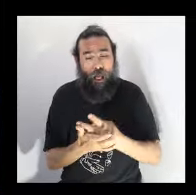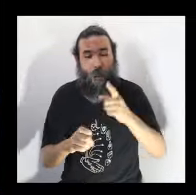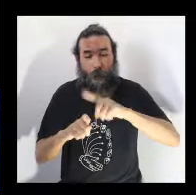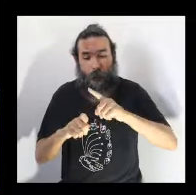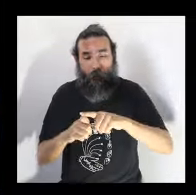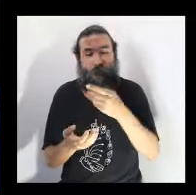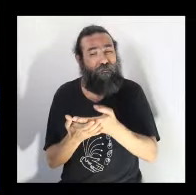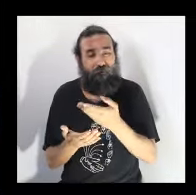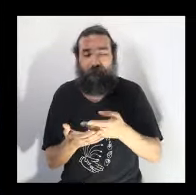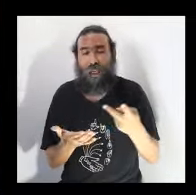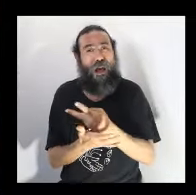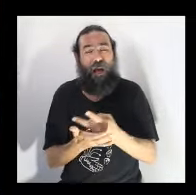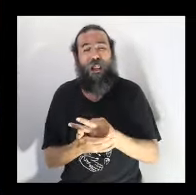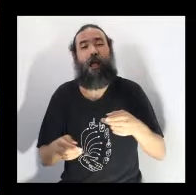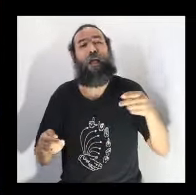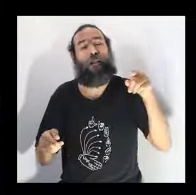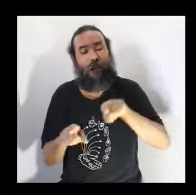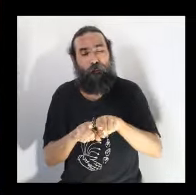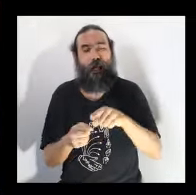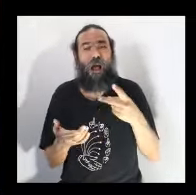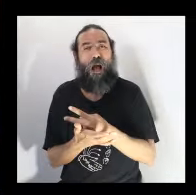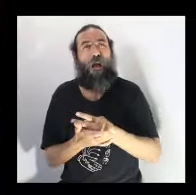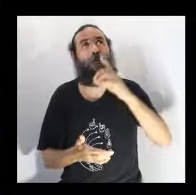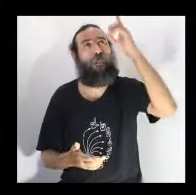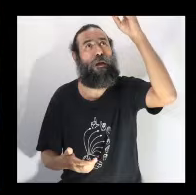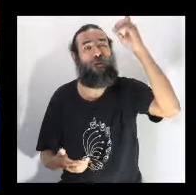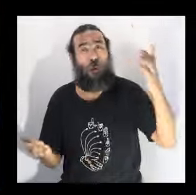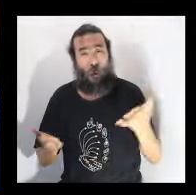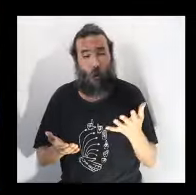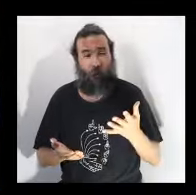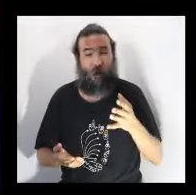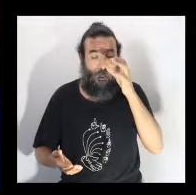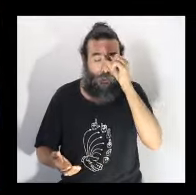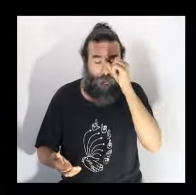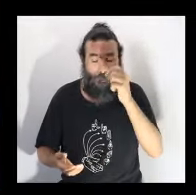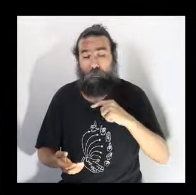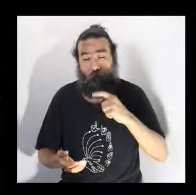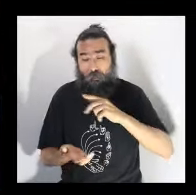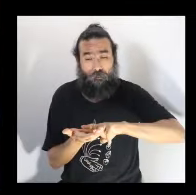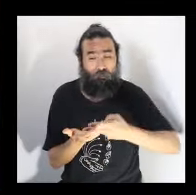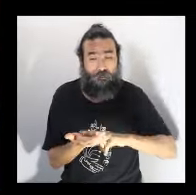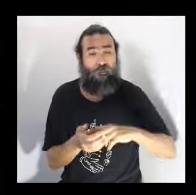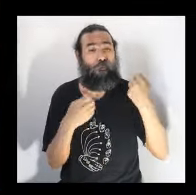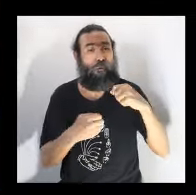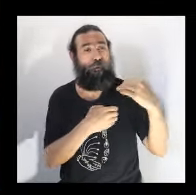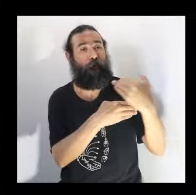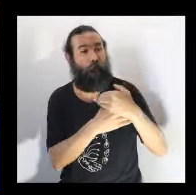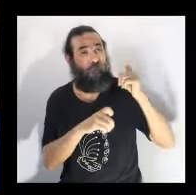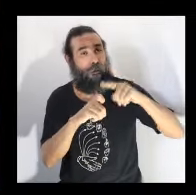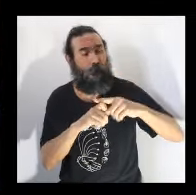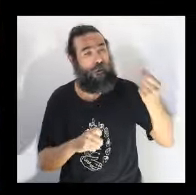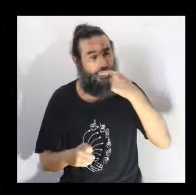ramo na relações é ramo com a lei divina a dormir sossegado parte da população necessita que o dr